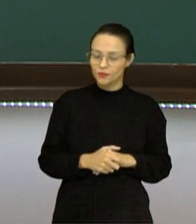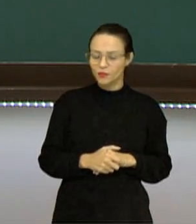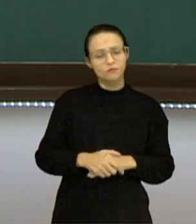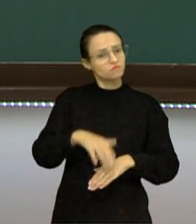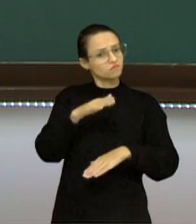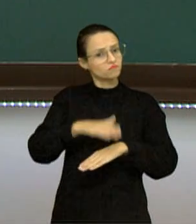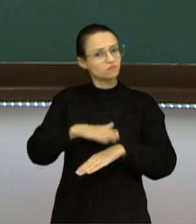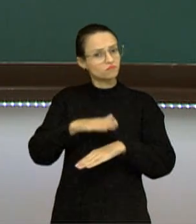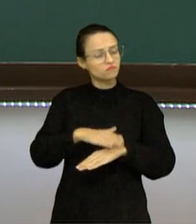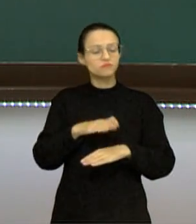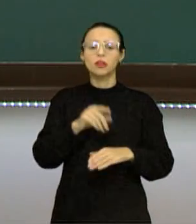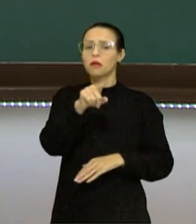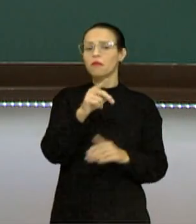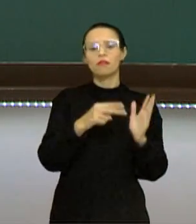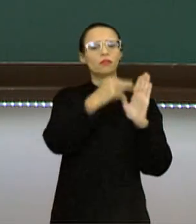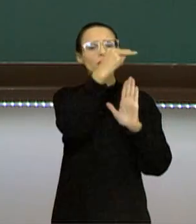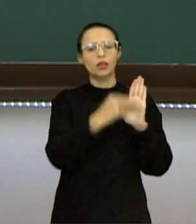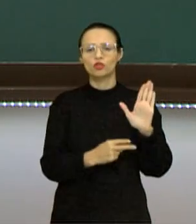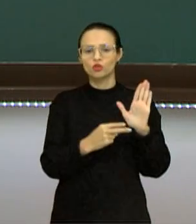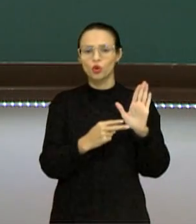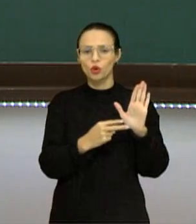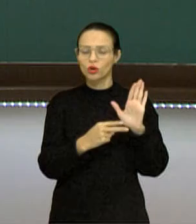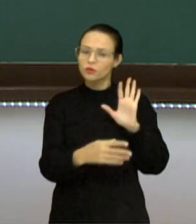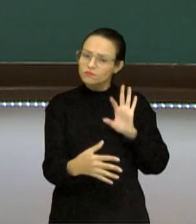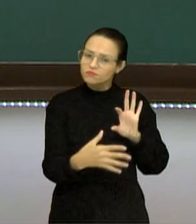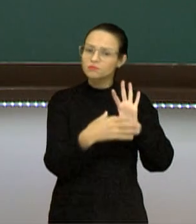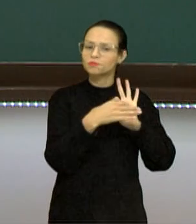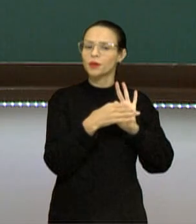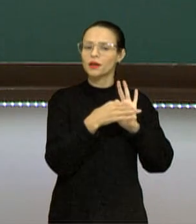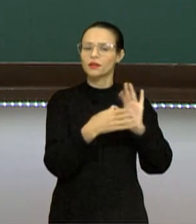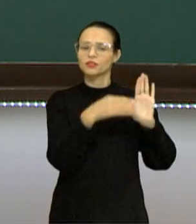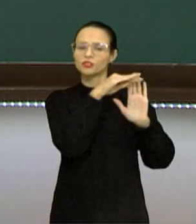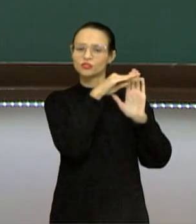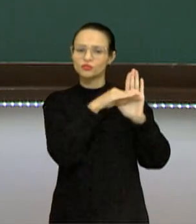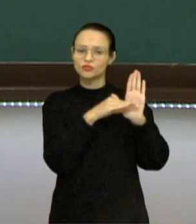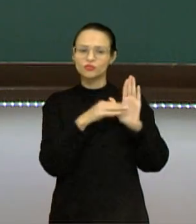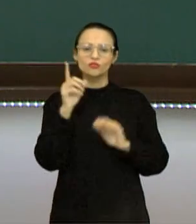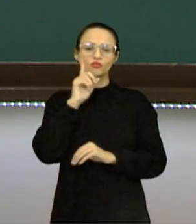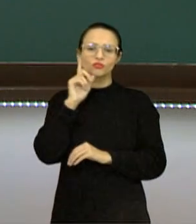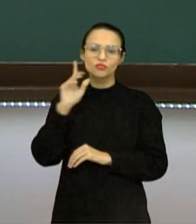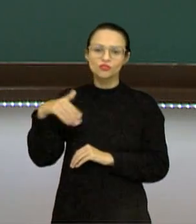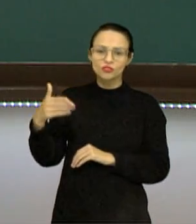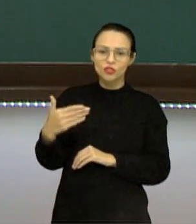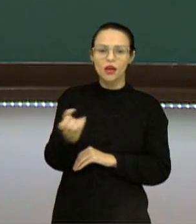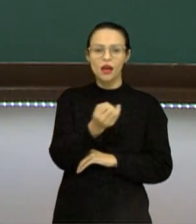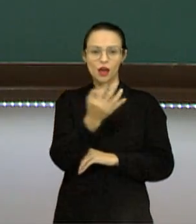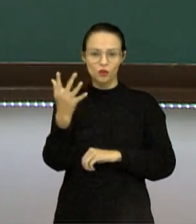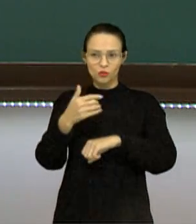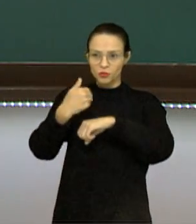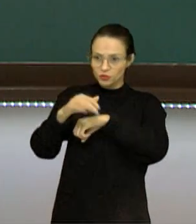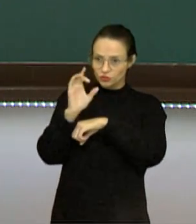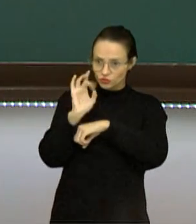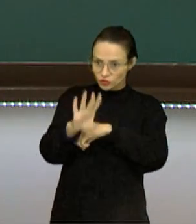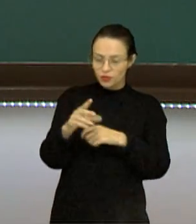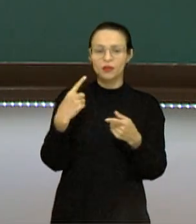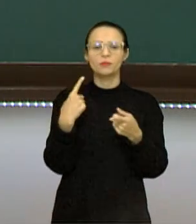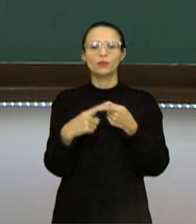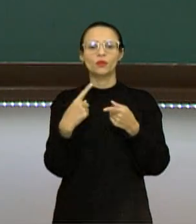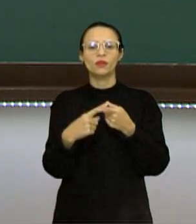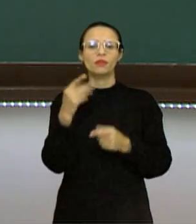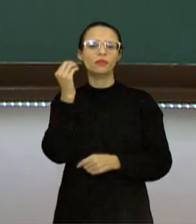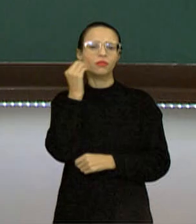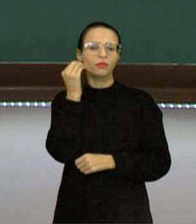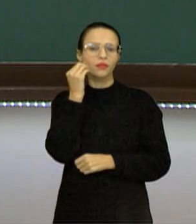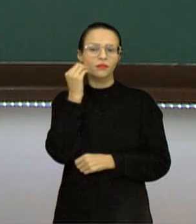critério do leitor adequar a sua rotina a algumas dessas dicas, pois tentar